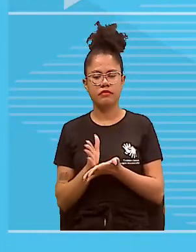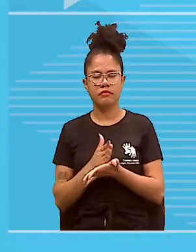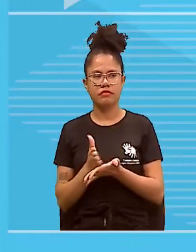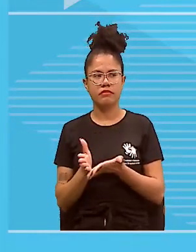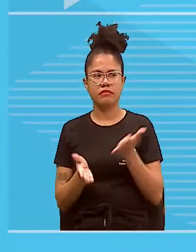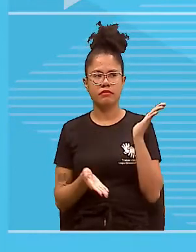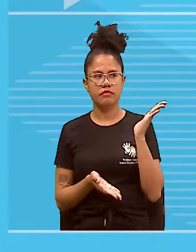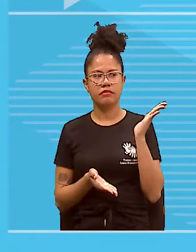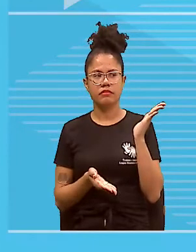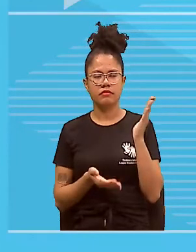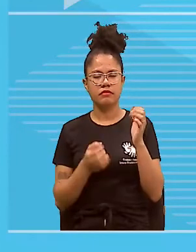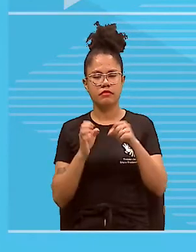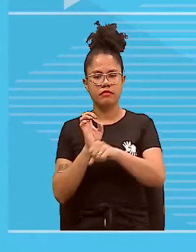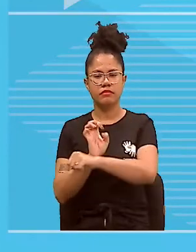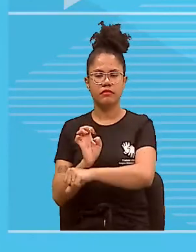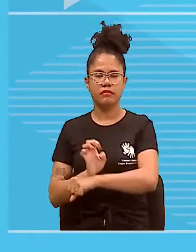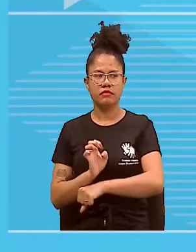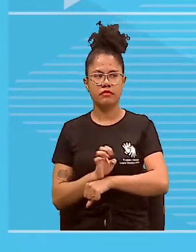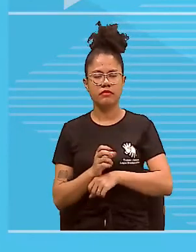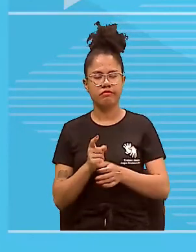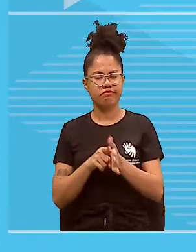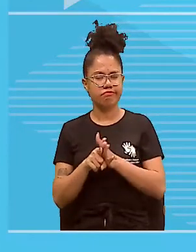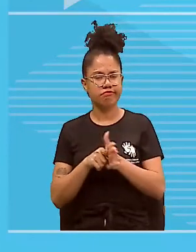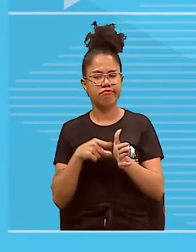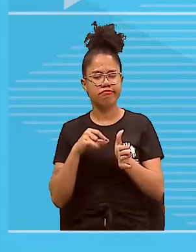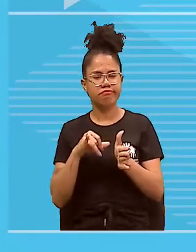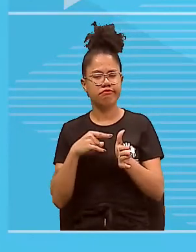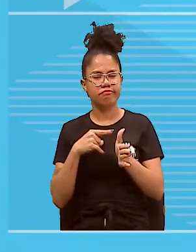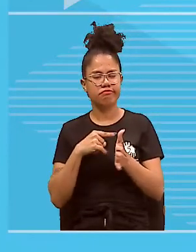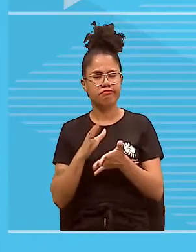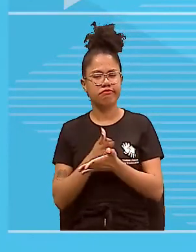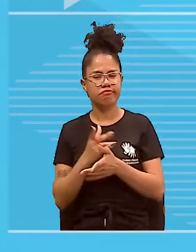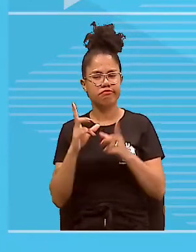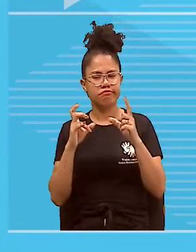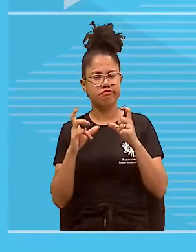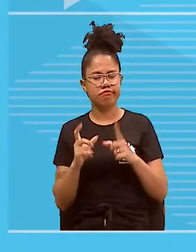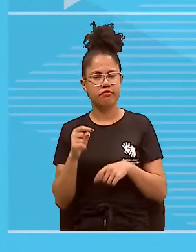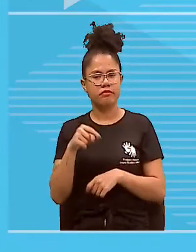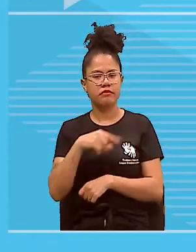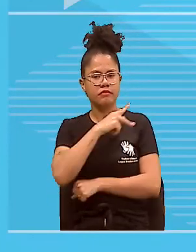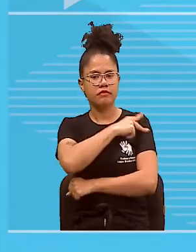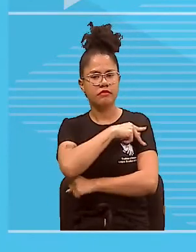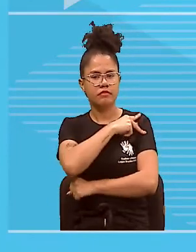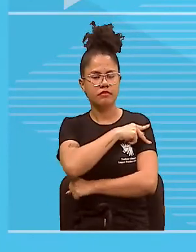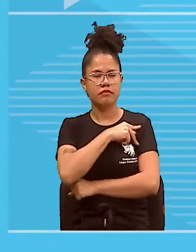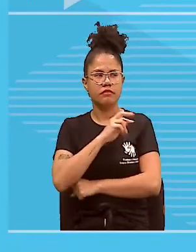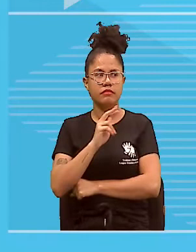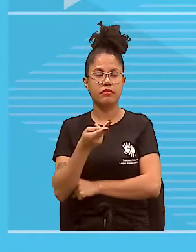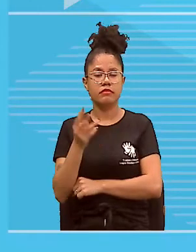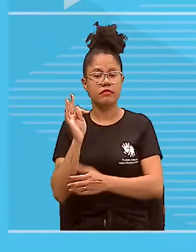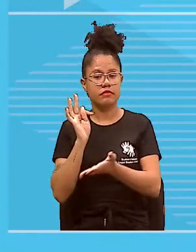vou procurar se tem alguma fotografia aqui no Piauí em Teresina sobre